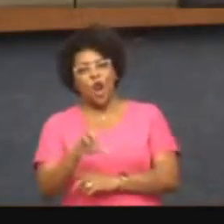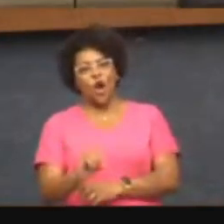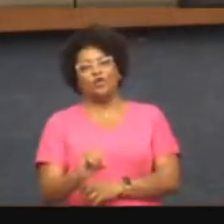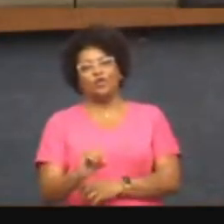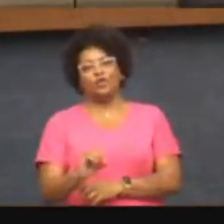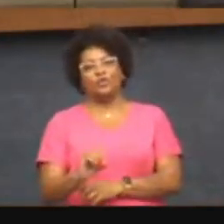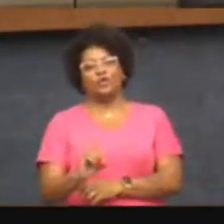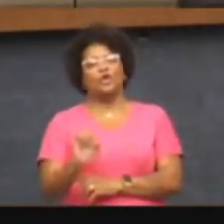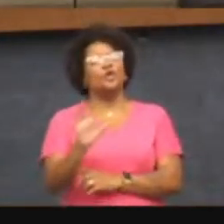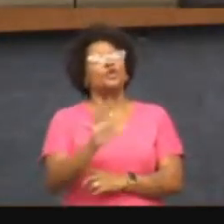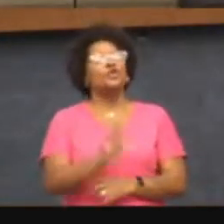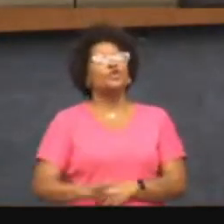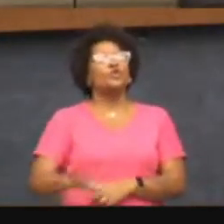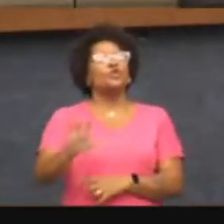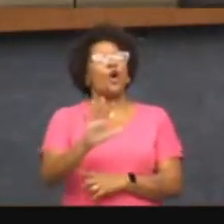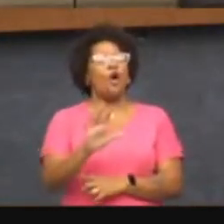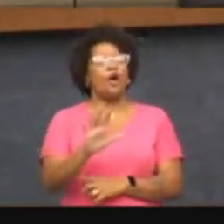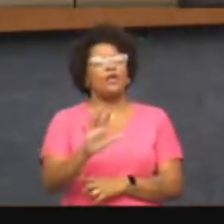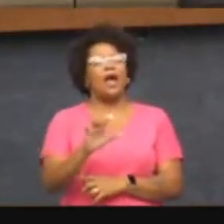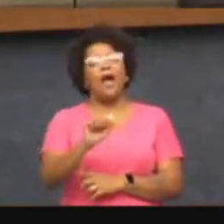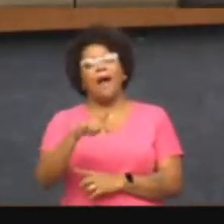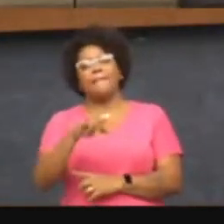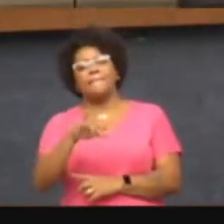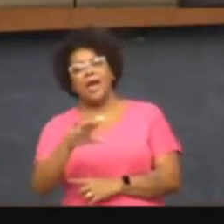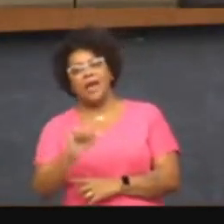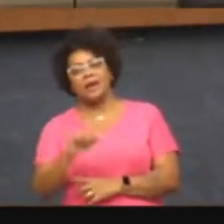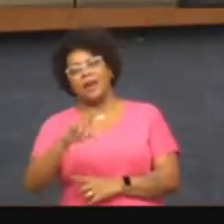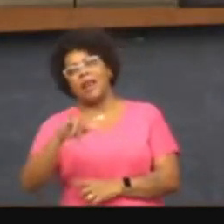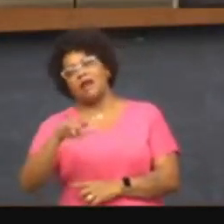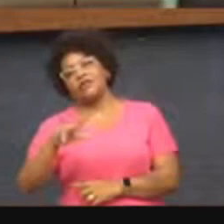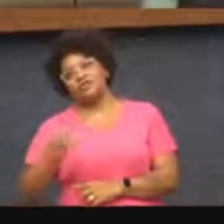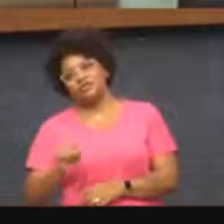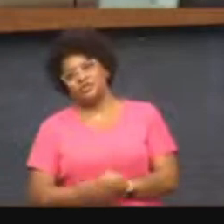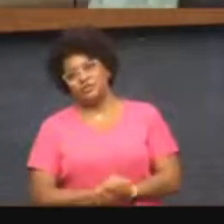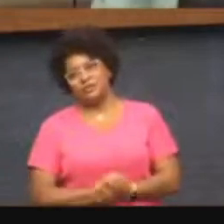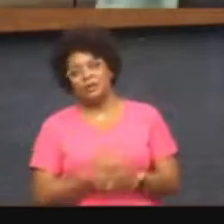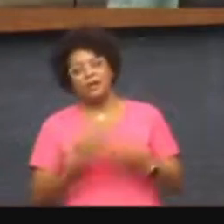favor, nos responda essas questões, porque a dúvida não pode imperar na nossa cidade.